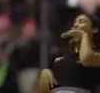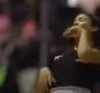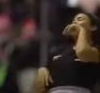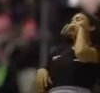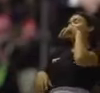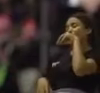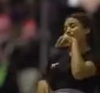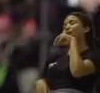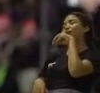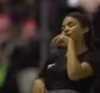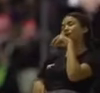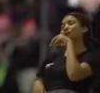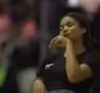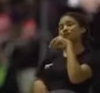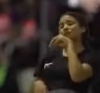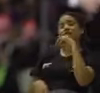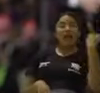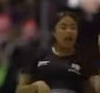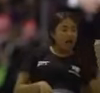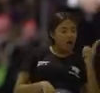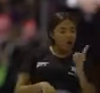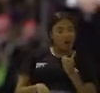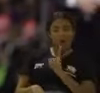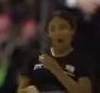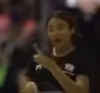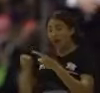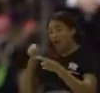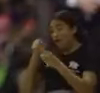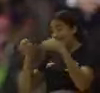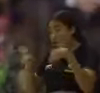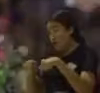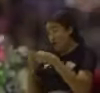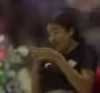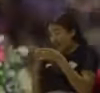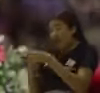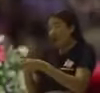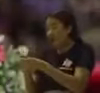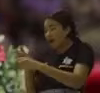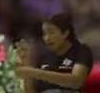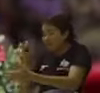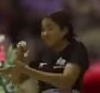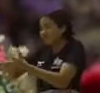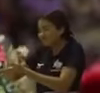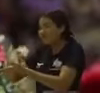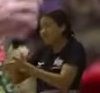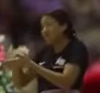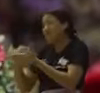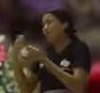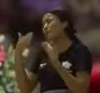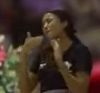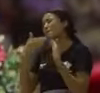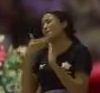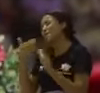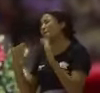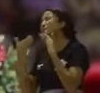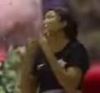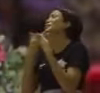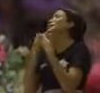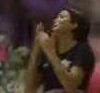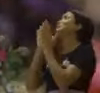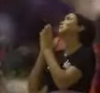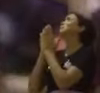Eu fui ao lado da minha cama, dobrei o joelho e disse, Senhor, até o momento eu orei para o Senhor